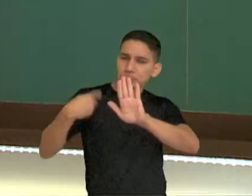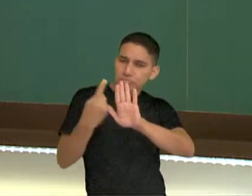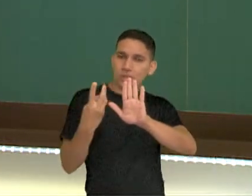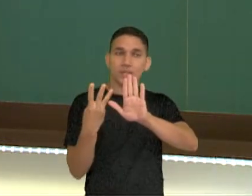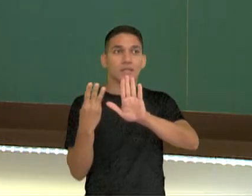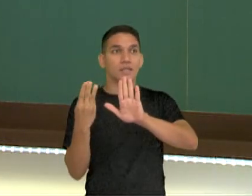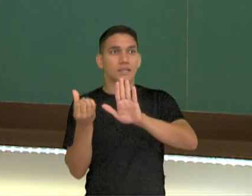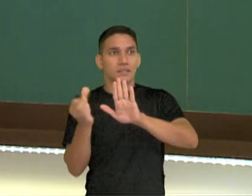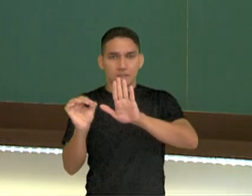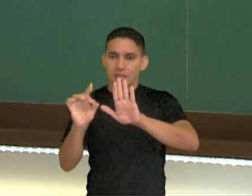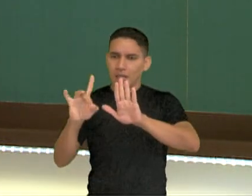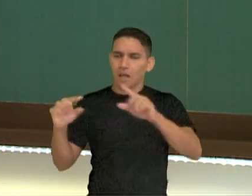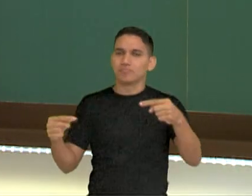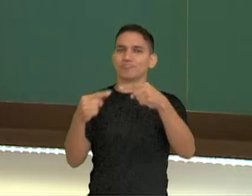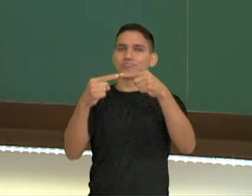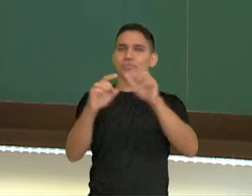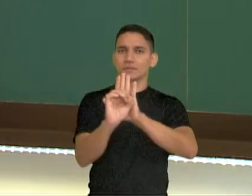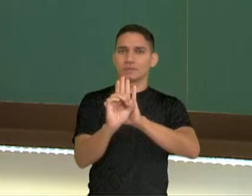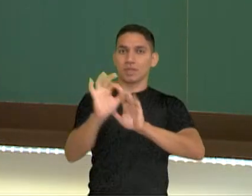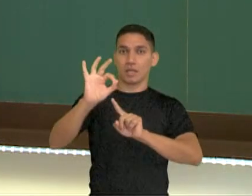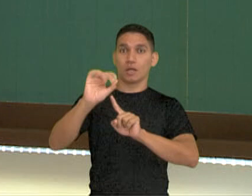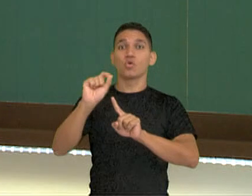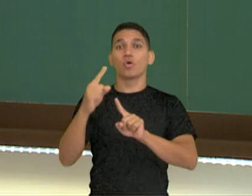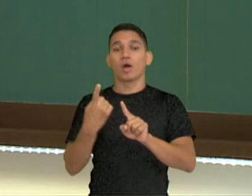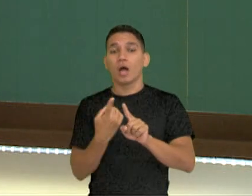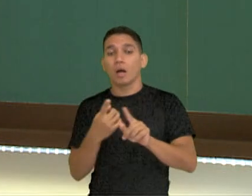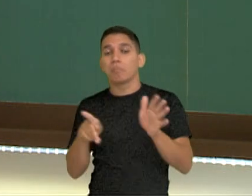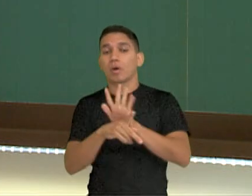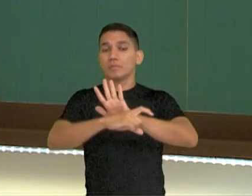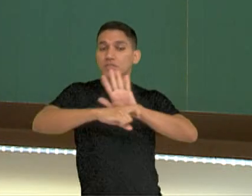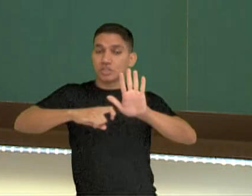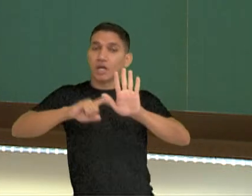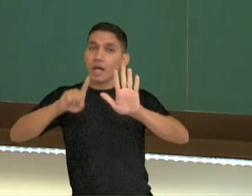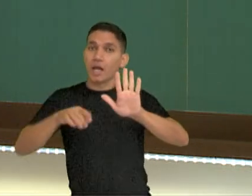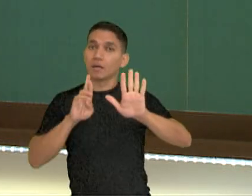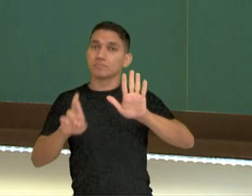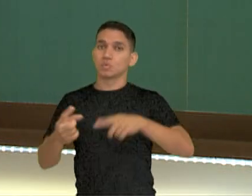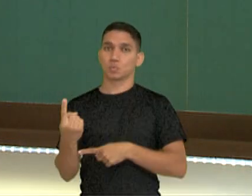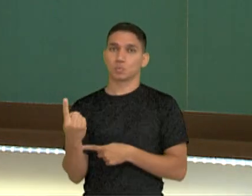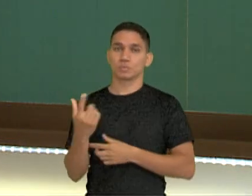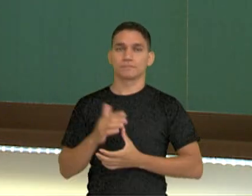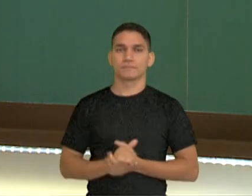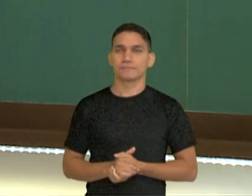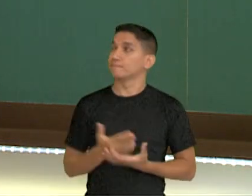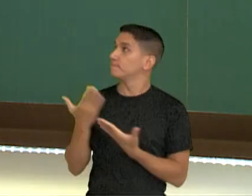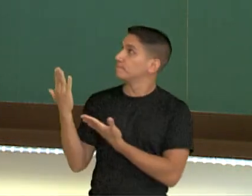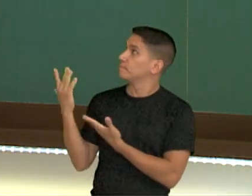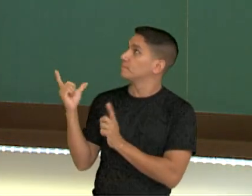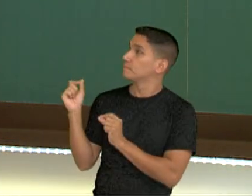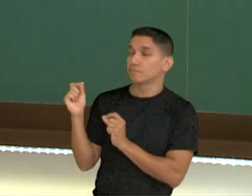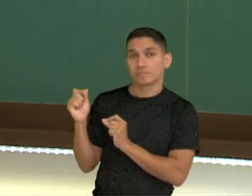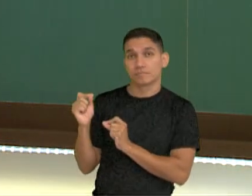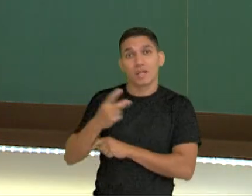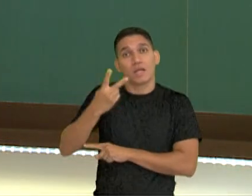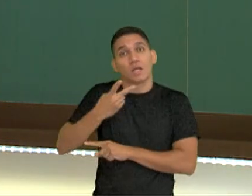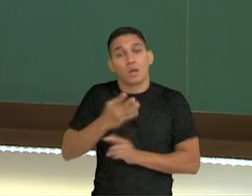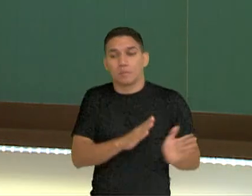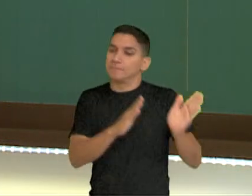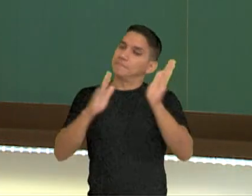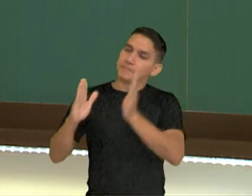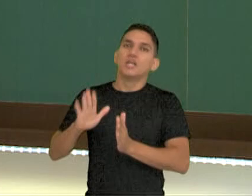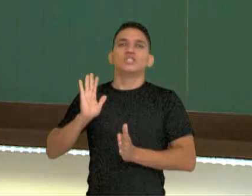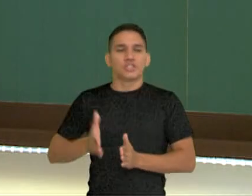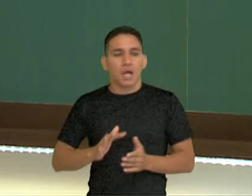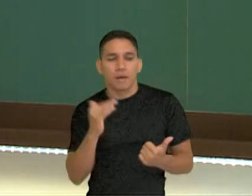0 graus. Ali, o cosseno sobre o eixo X vale 1, tá? Então, o segundo passo agora, já que você já